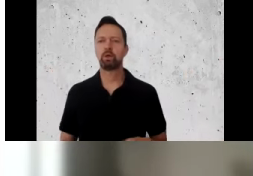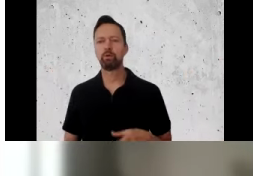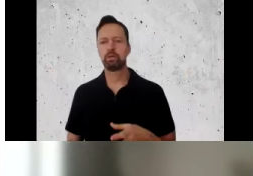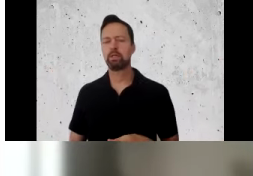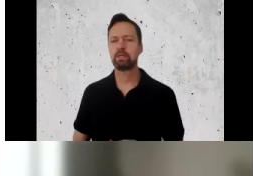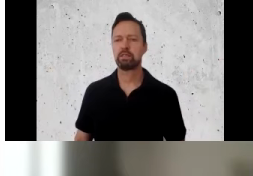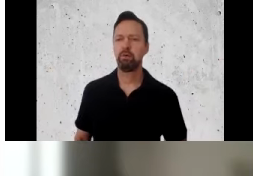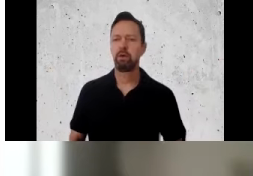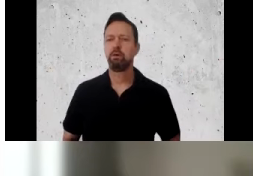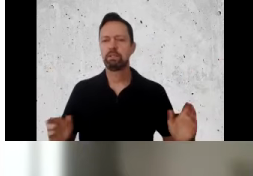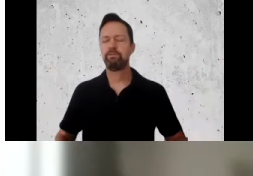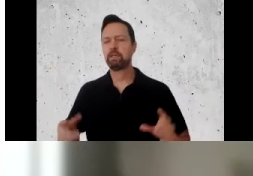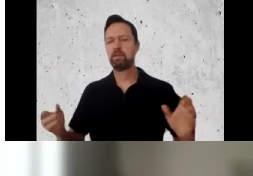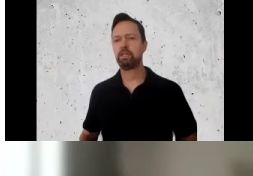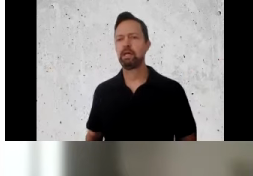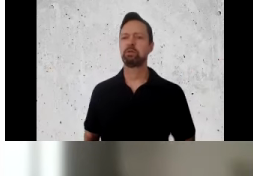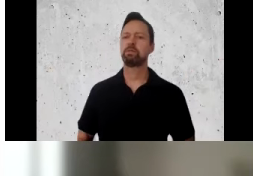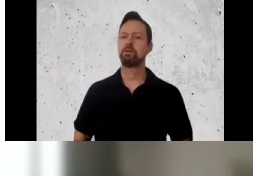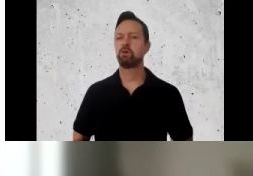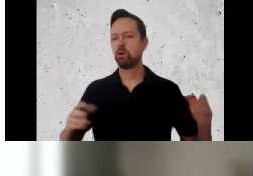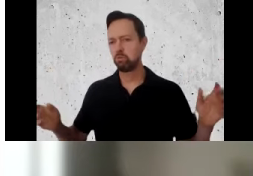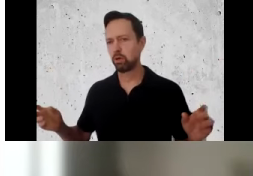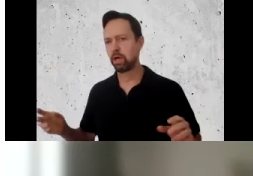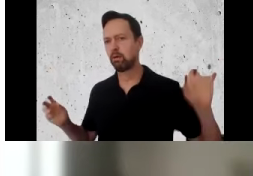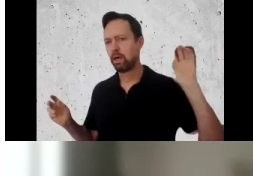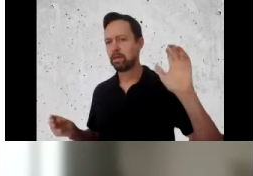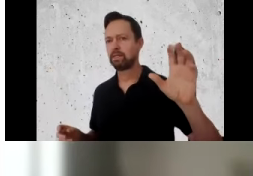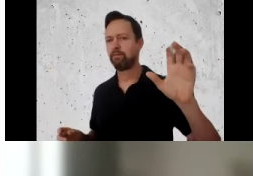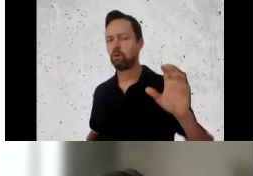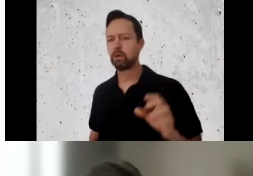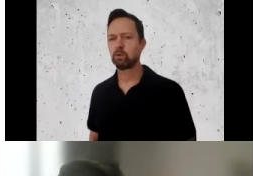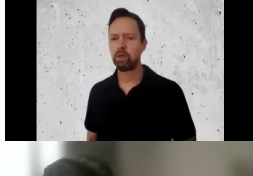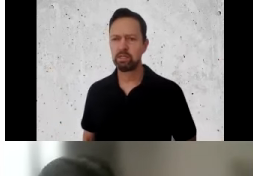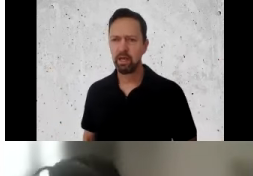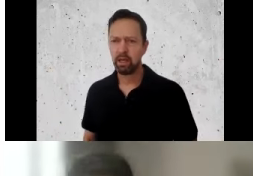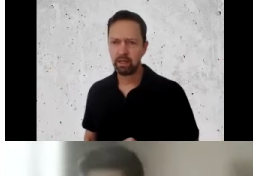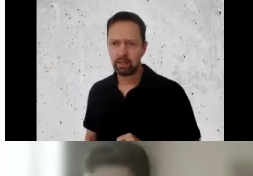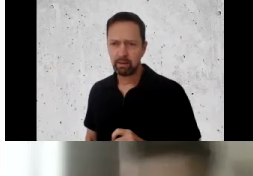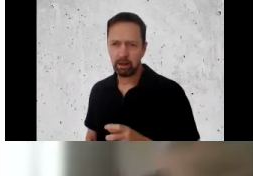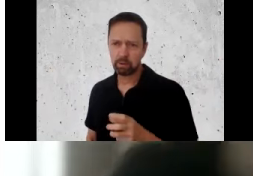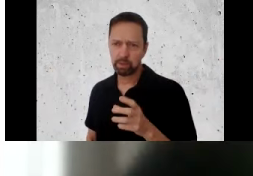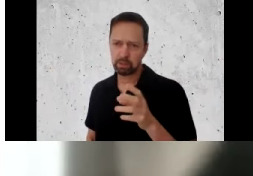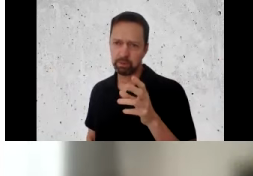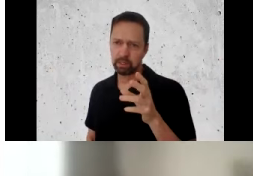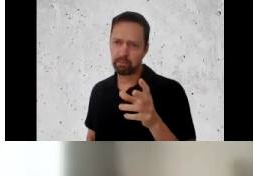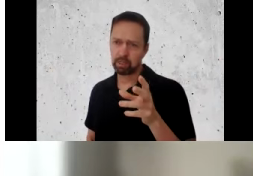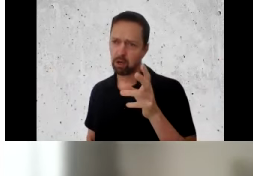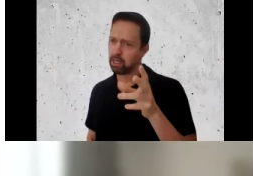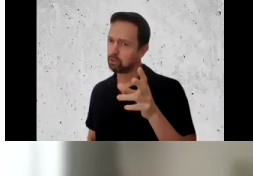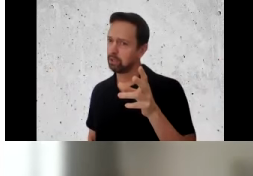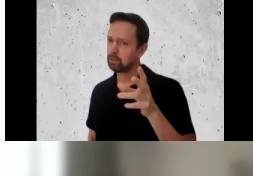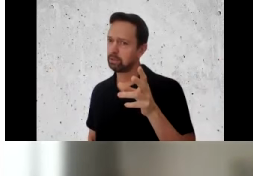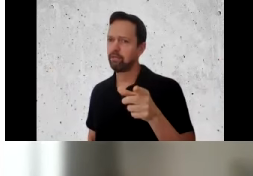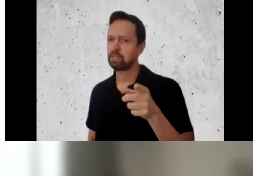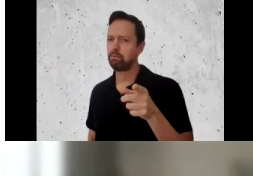quem estuda custos de transação, o que você faz na vida é isso. Você olha o mundo real, você vê algumas coisas. Algumas pessoas podem ter medo,